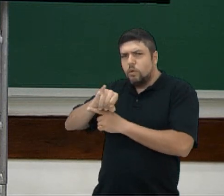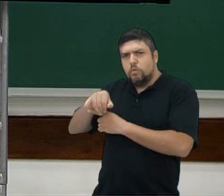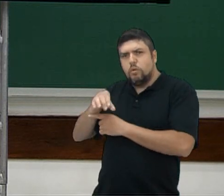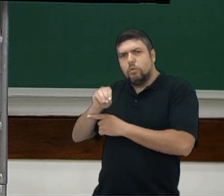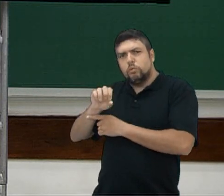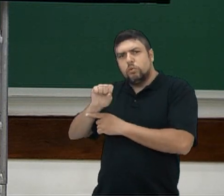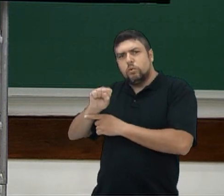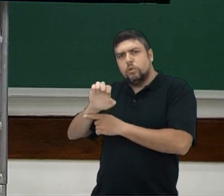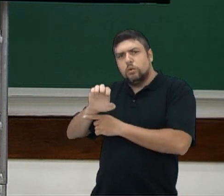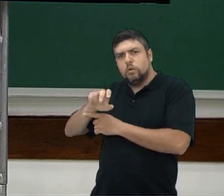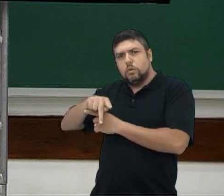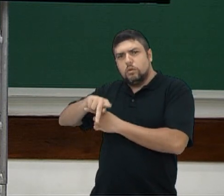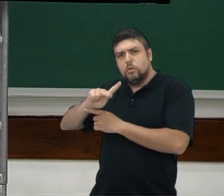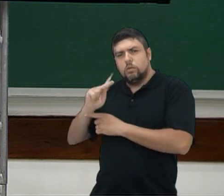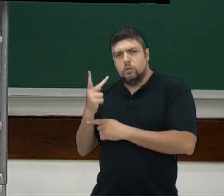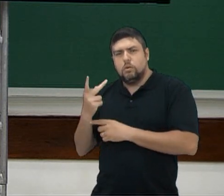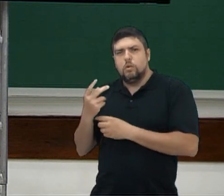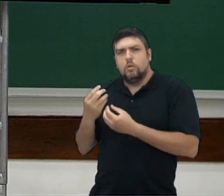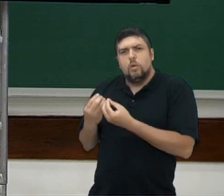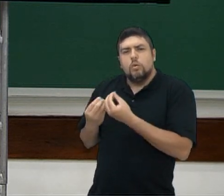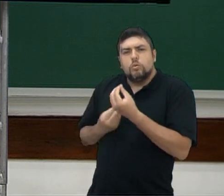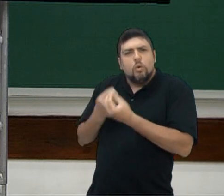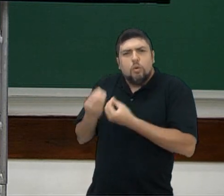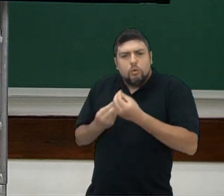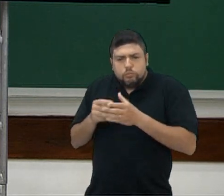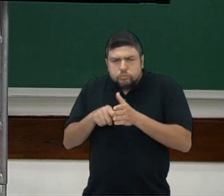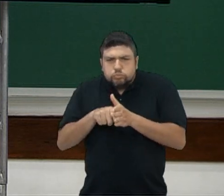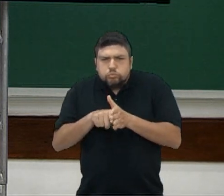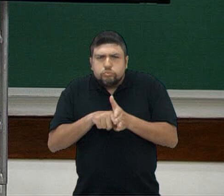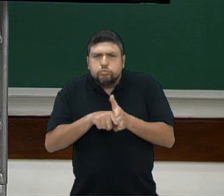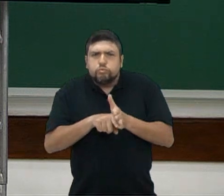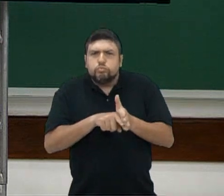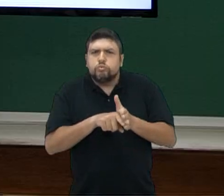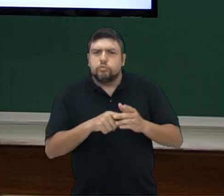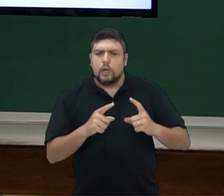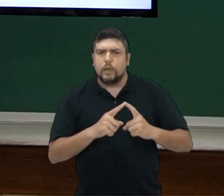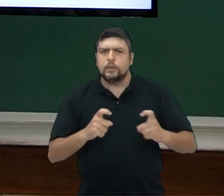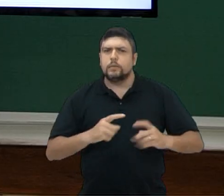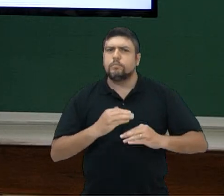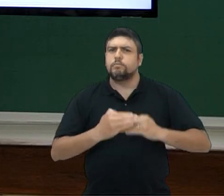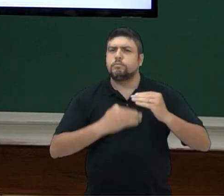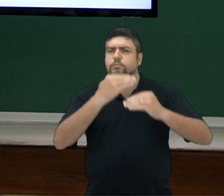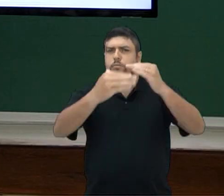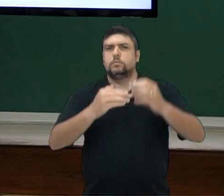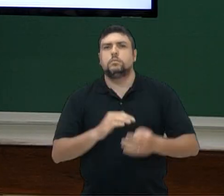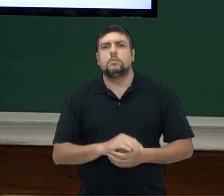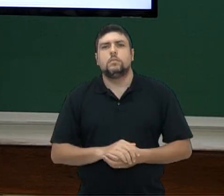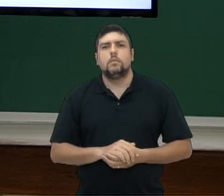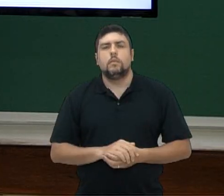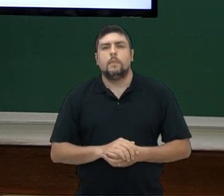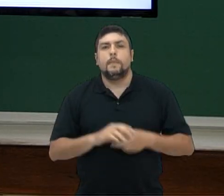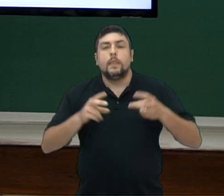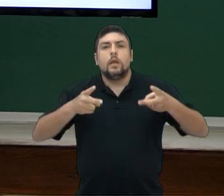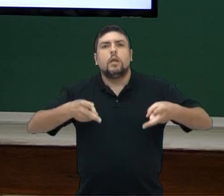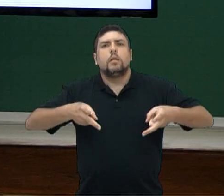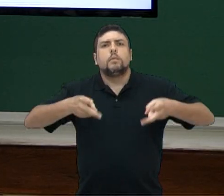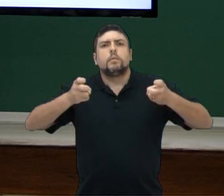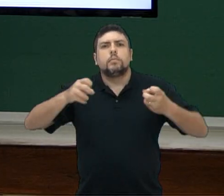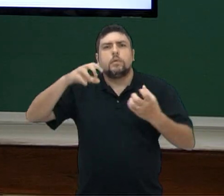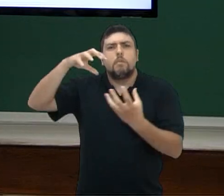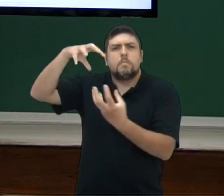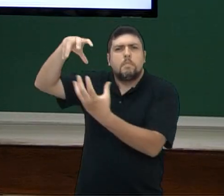e o que isso acabou trazendo de contribuição para a ciência. Me acompanhe na tela. Ele falou ali, perceber que o universo é feito dos